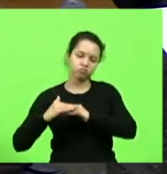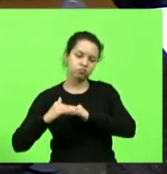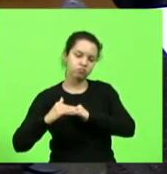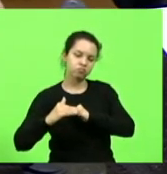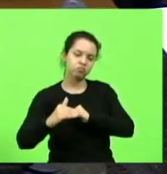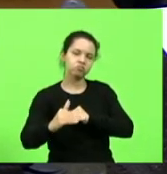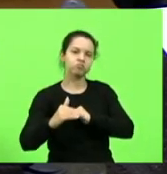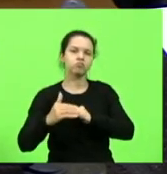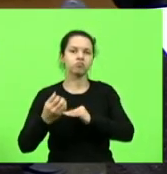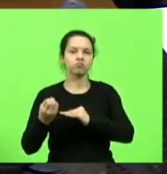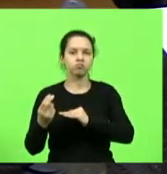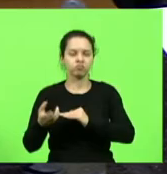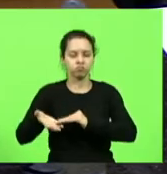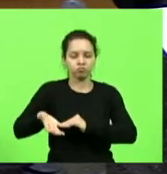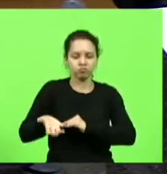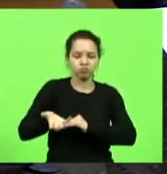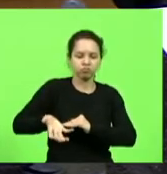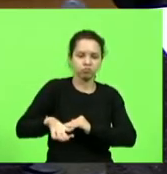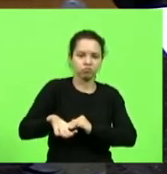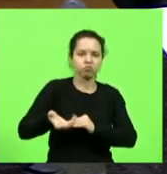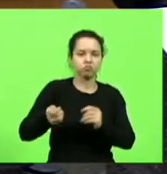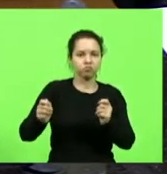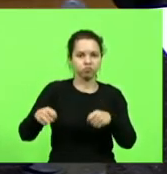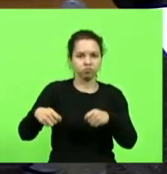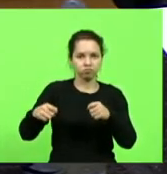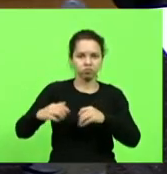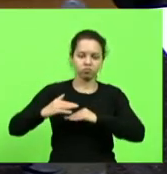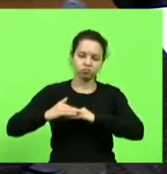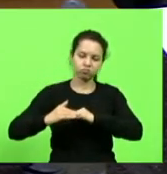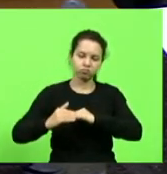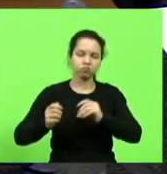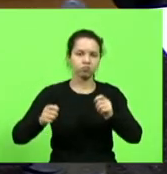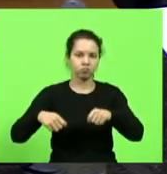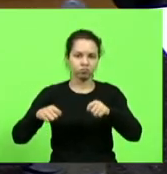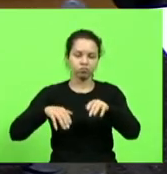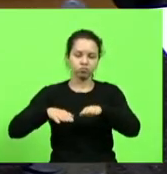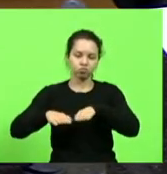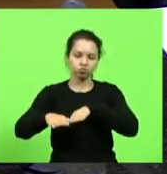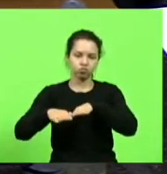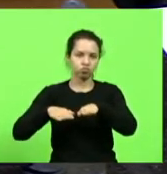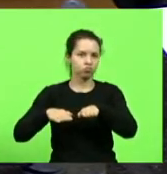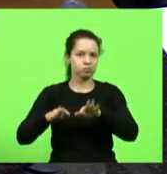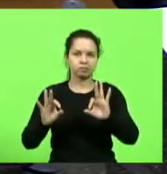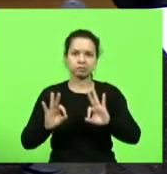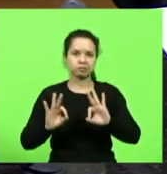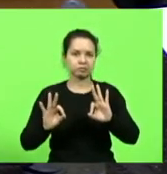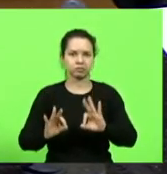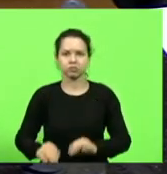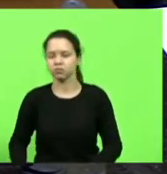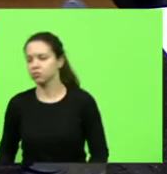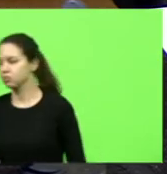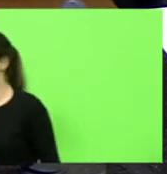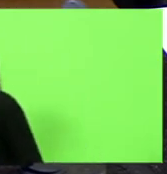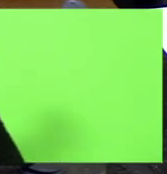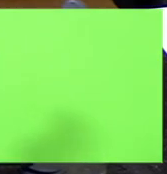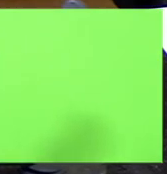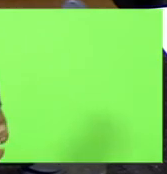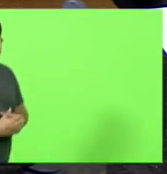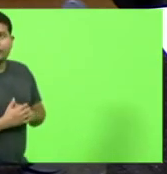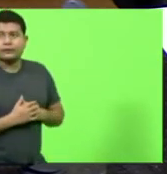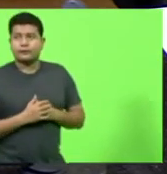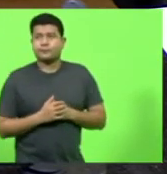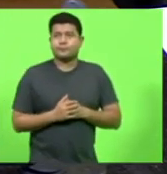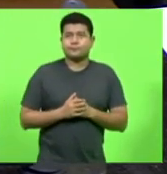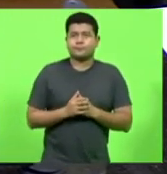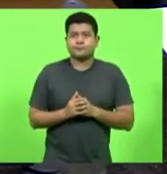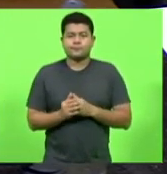ou um lastreamento de material para dar condição de trafegabilidade. Vou citar aqui a 108